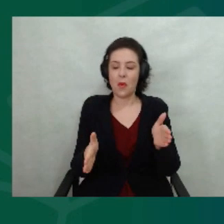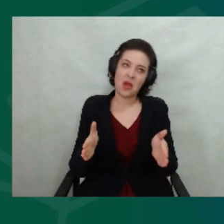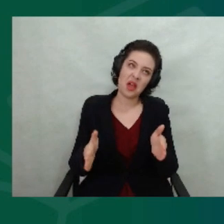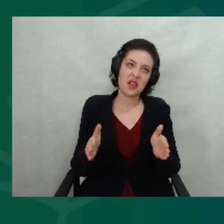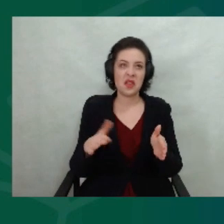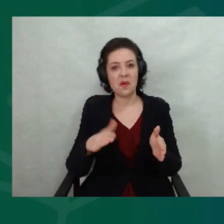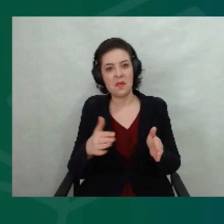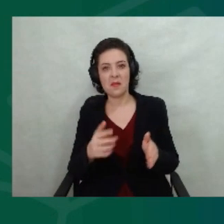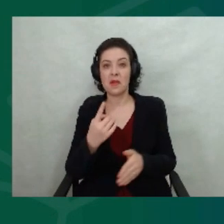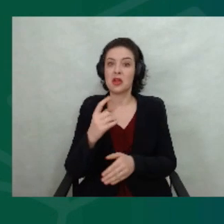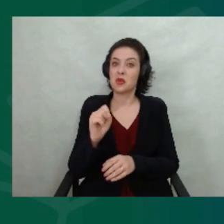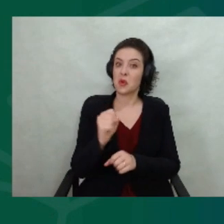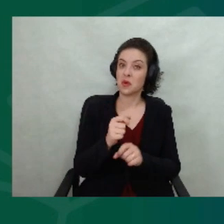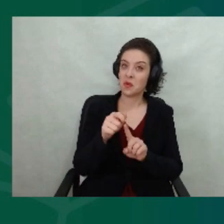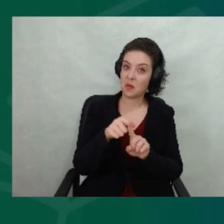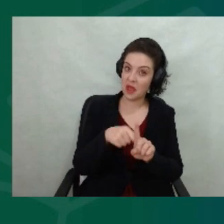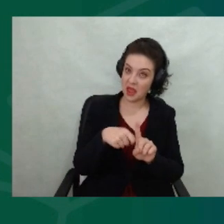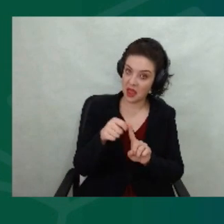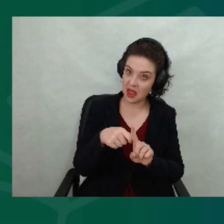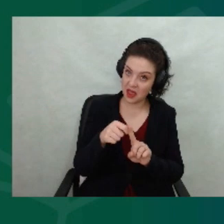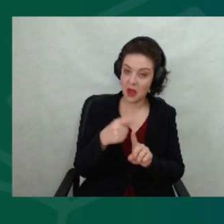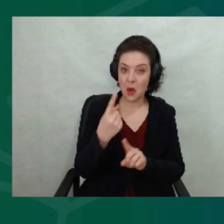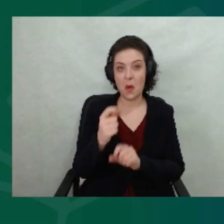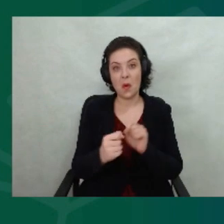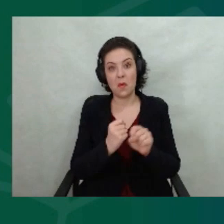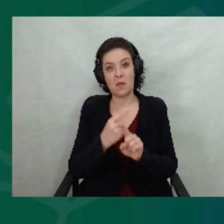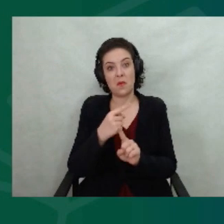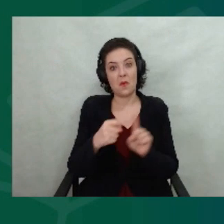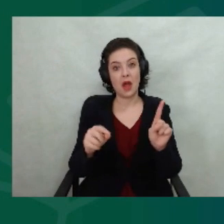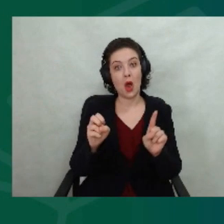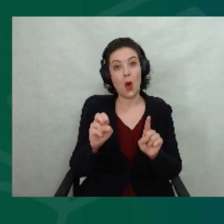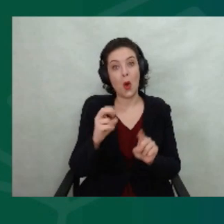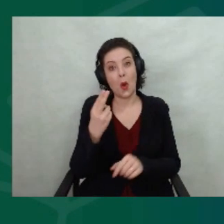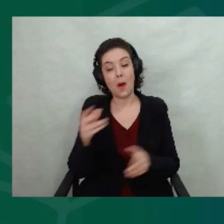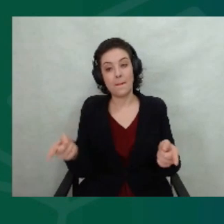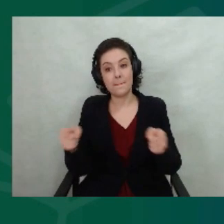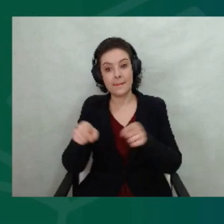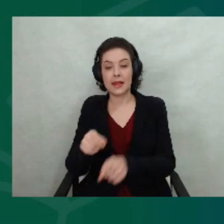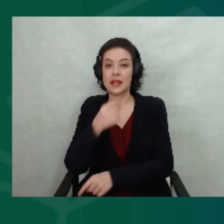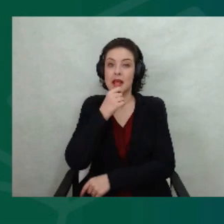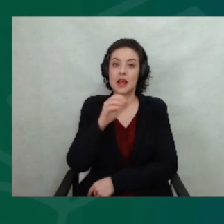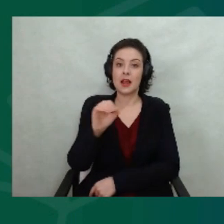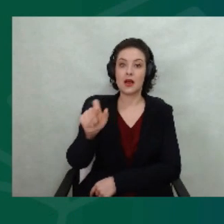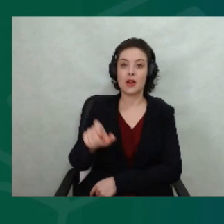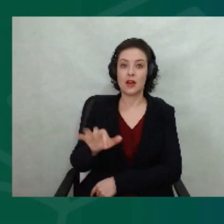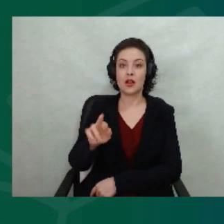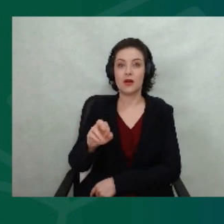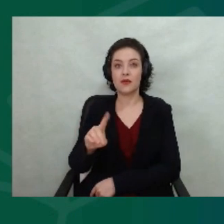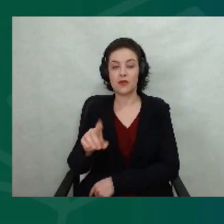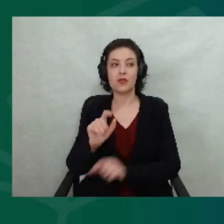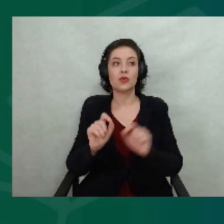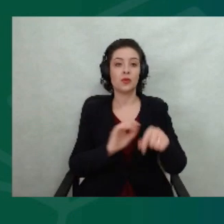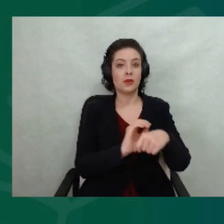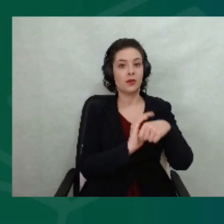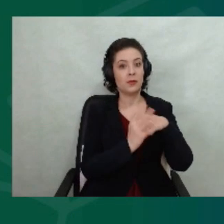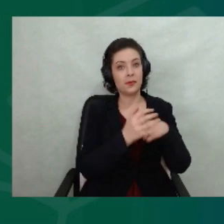18 meses, às vezes até menos, como é o caso da Covid-19, como é o caso